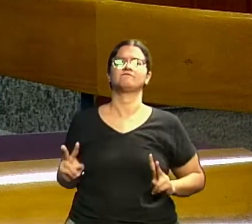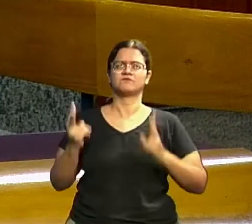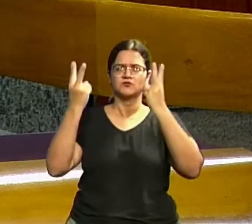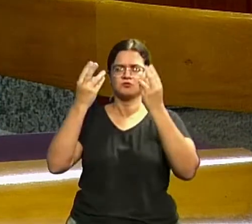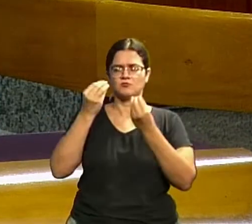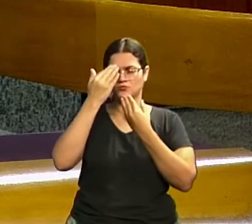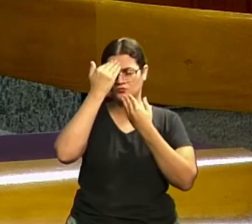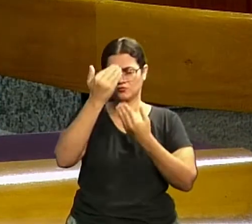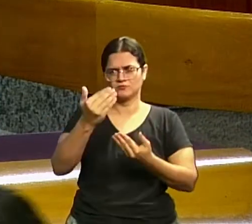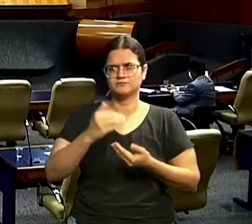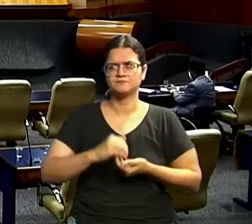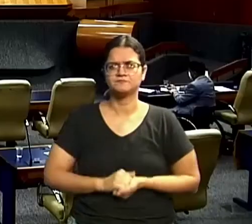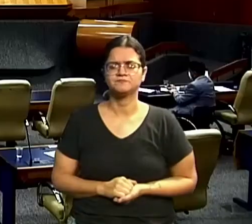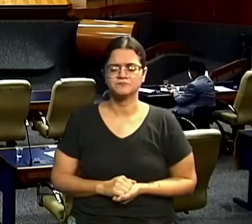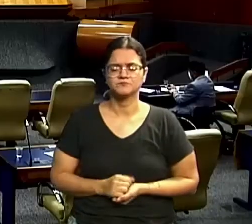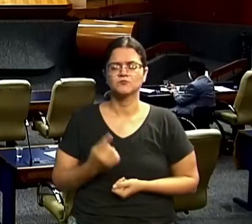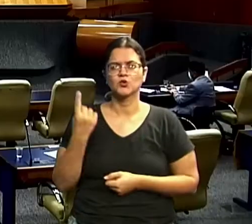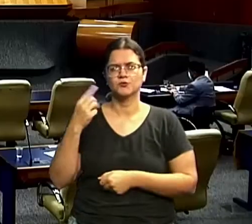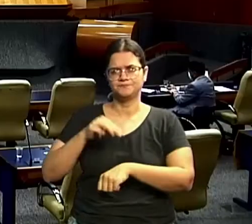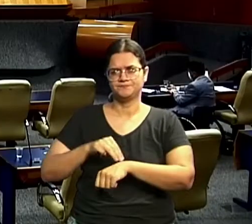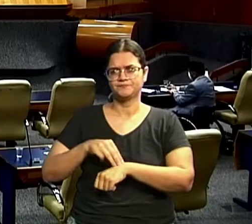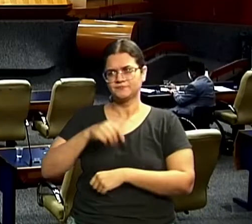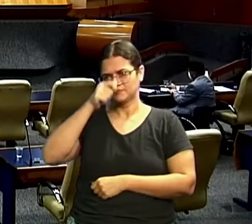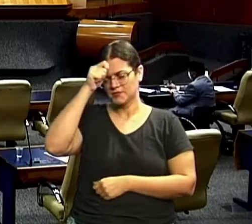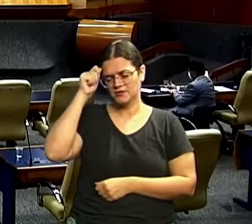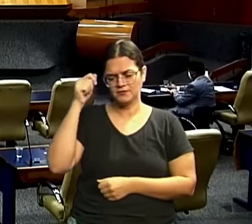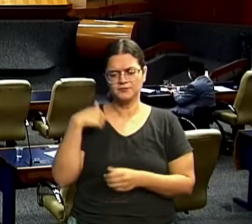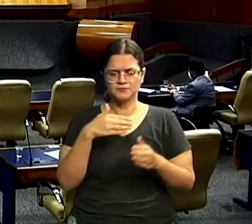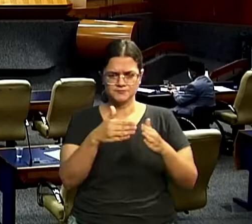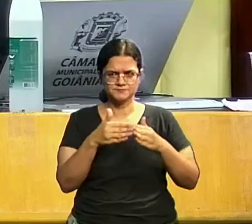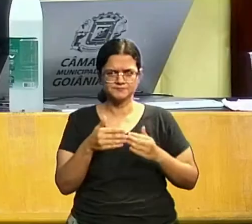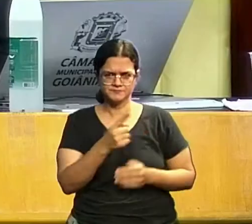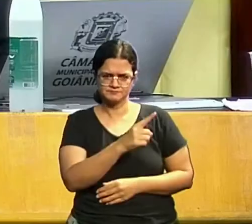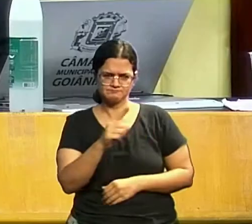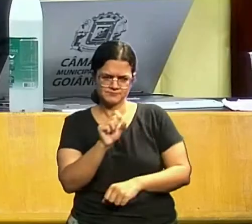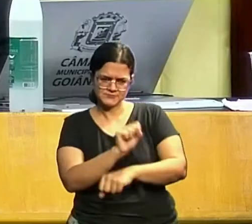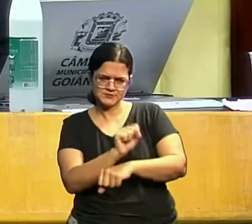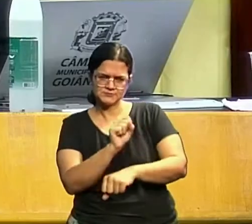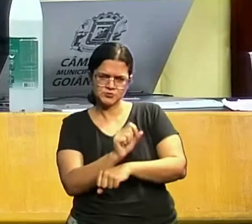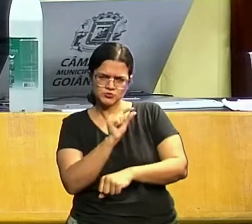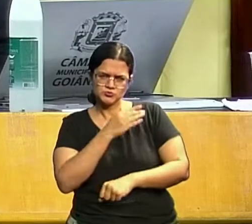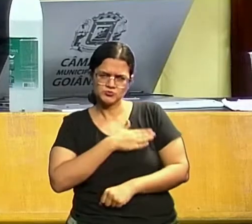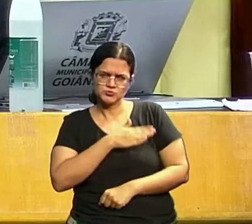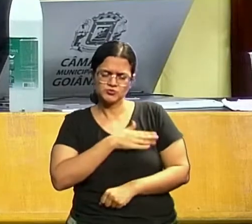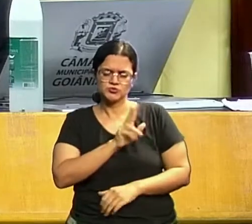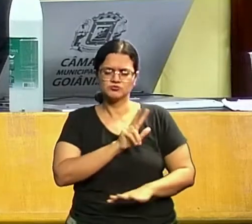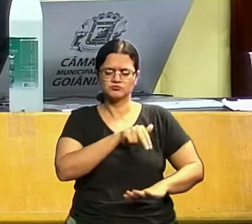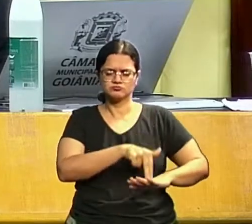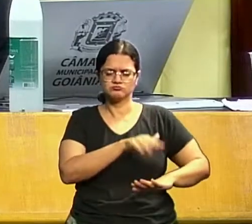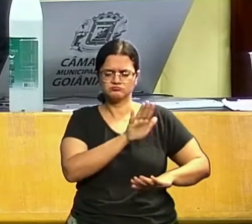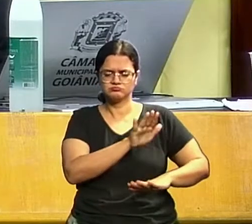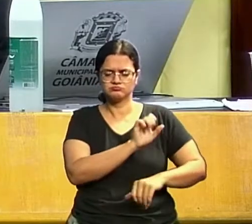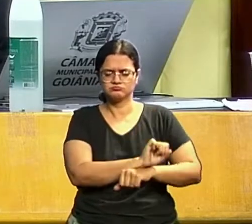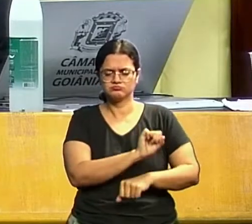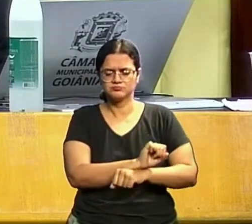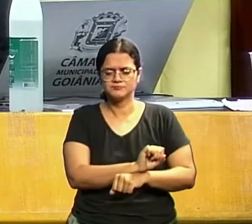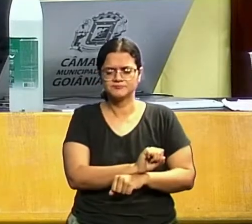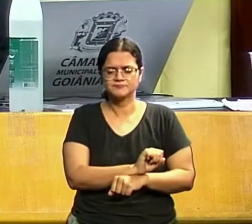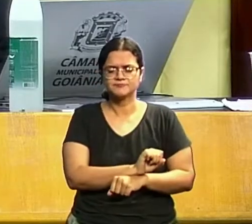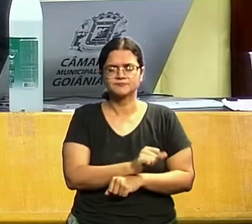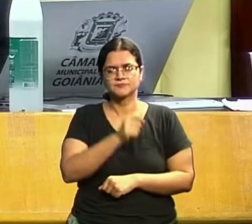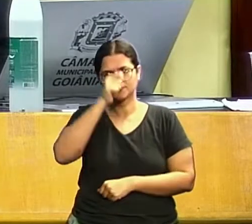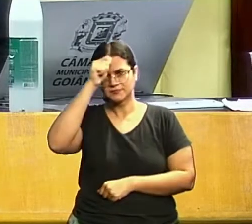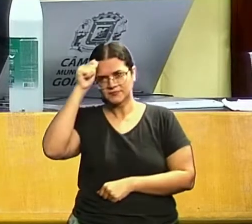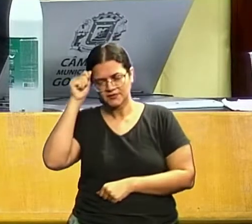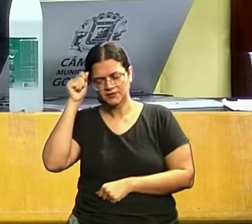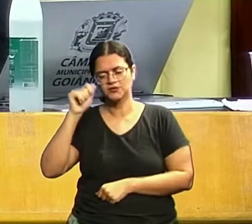obrigada. Questão então, senhor presidente. Pediria à senhora que possa permanecer mais um instante na tribuna. Vereador